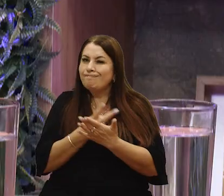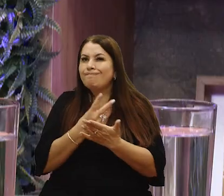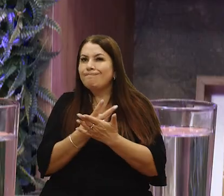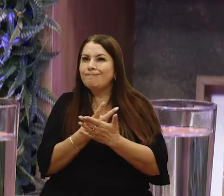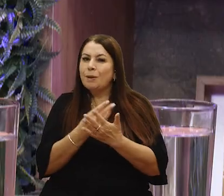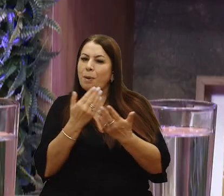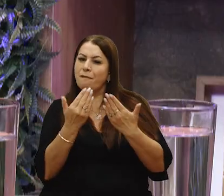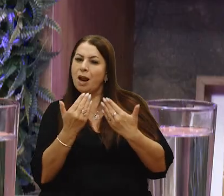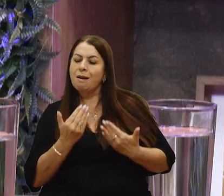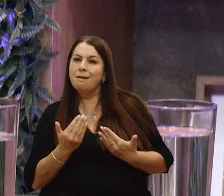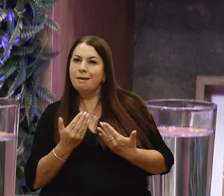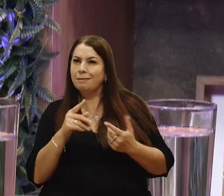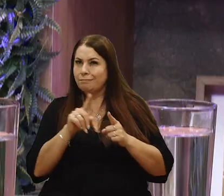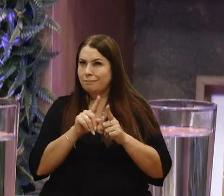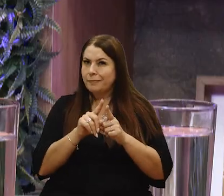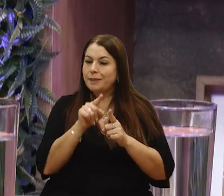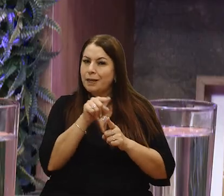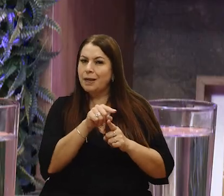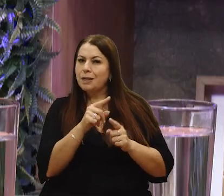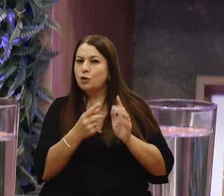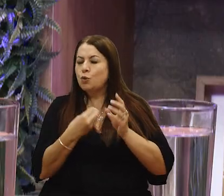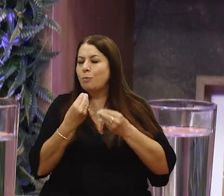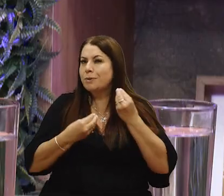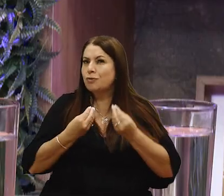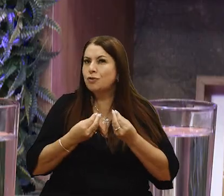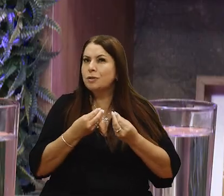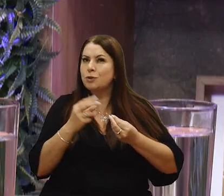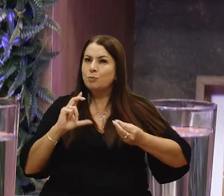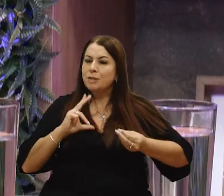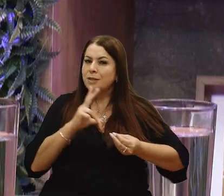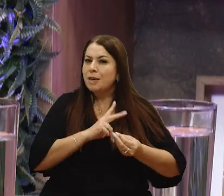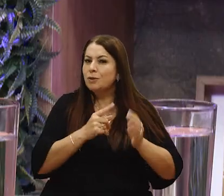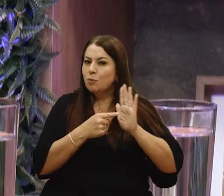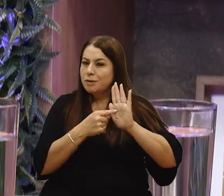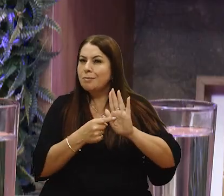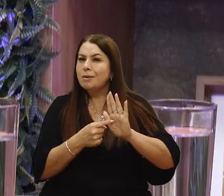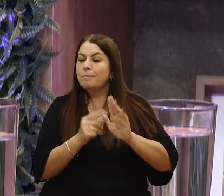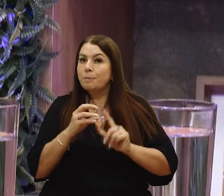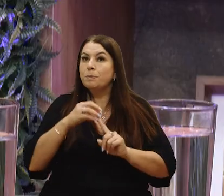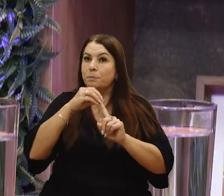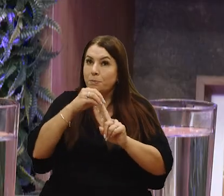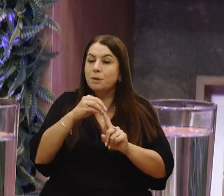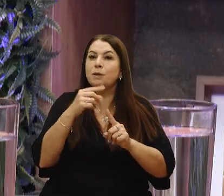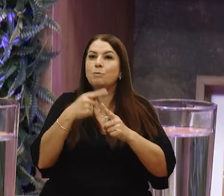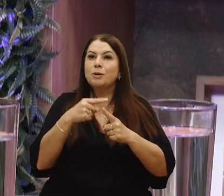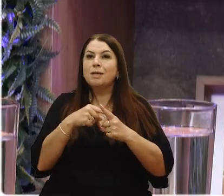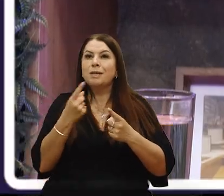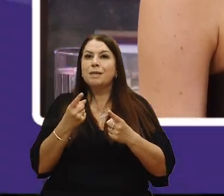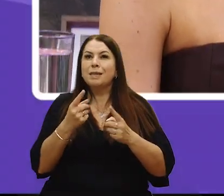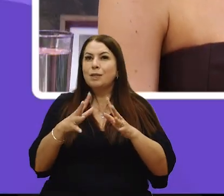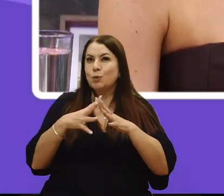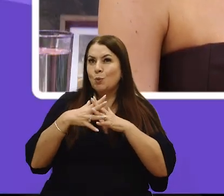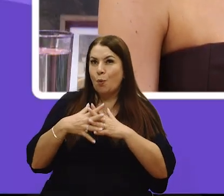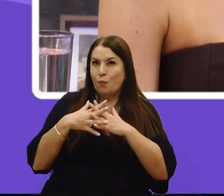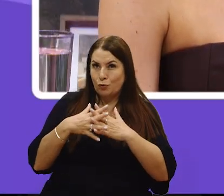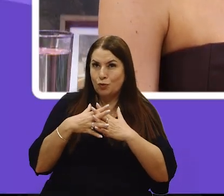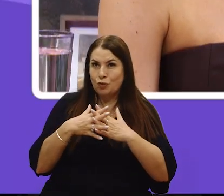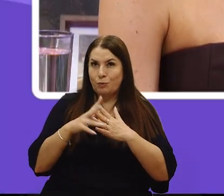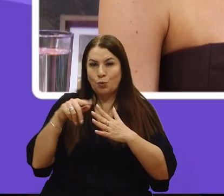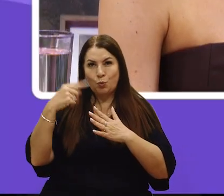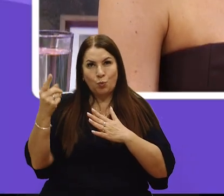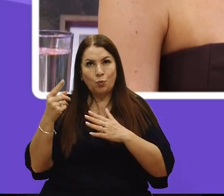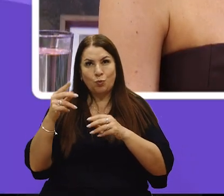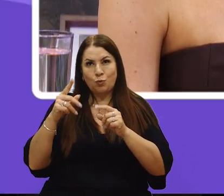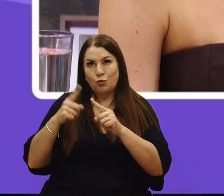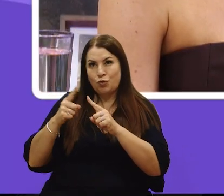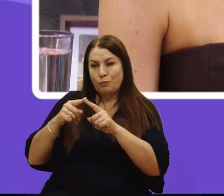também, fisicamente olhando, né, na avaliação, a gente consegue identificar características muito específicas também. É uma avaliação que é feita, é um